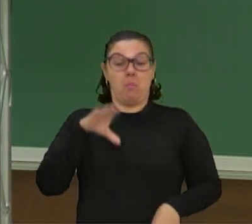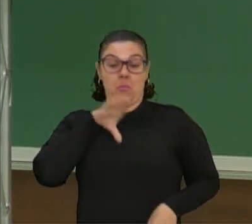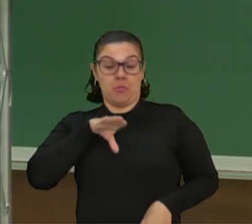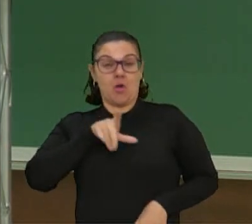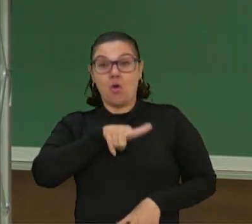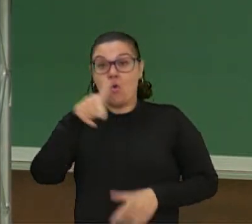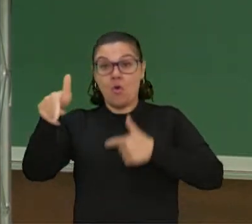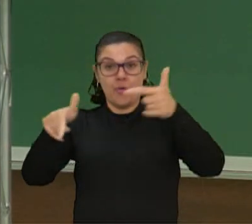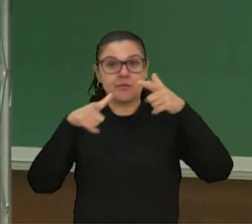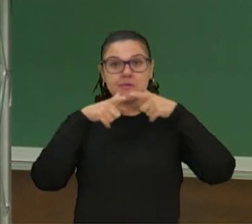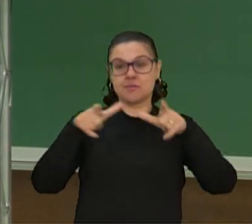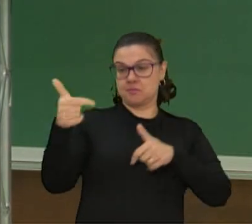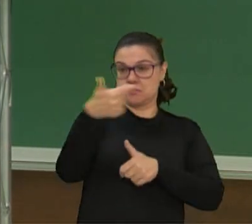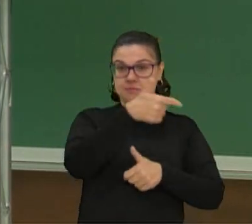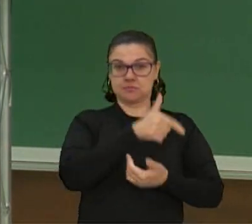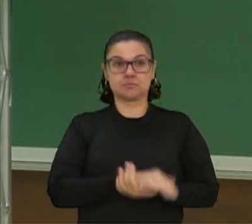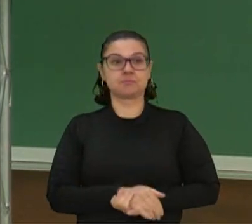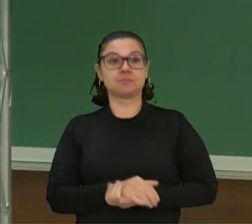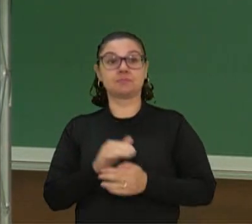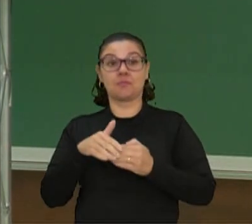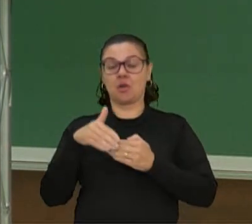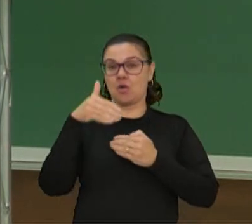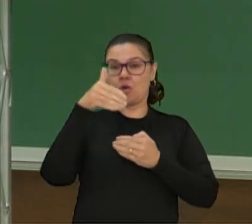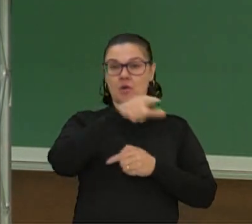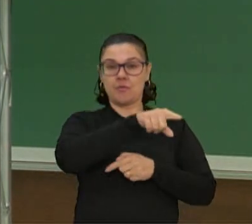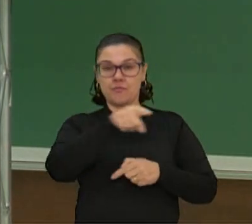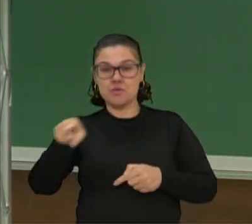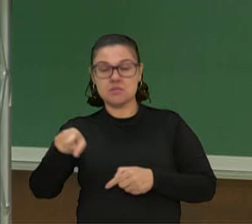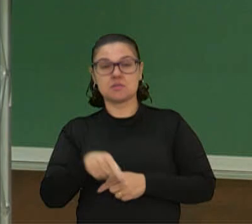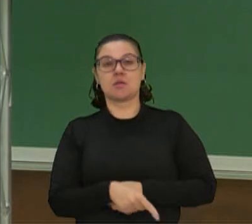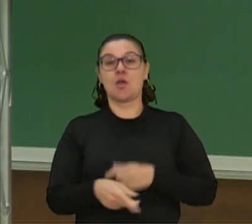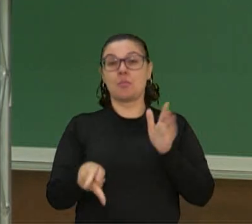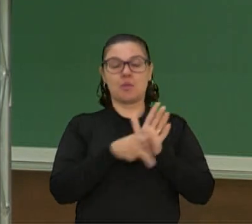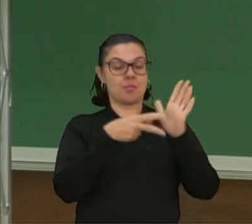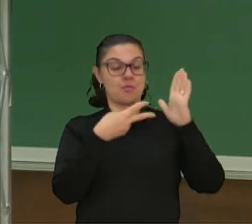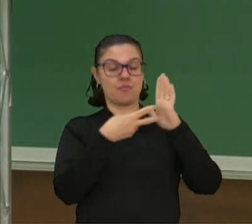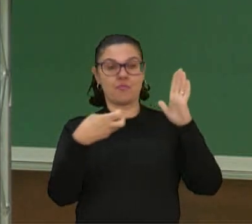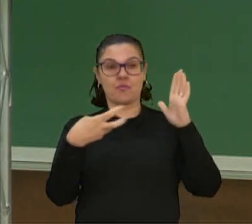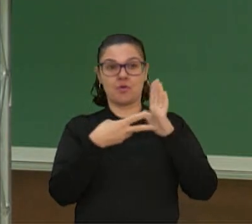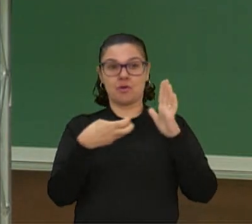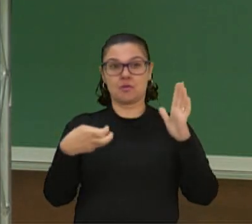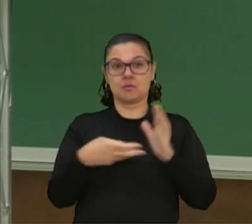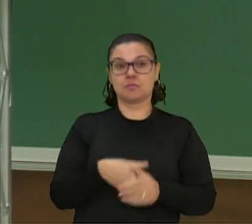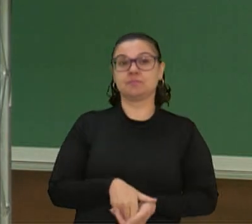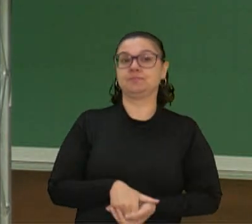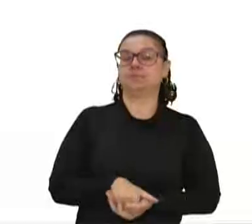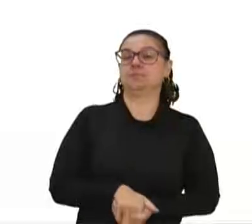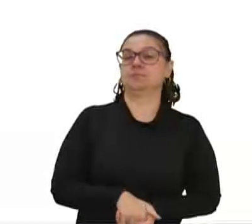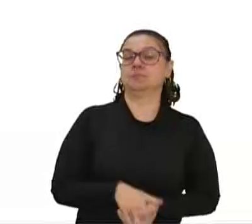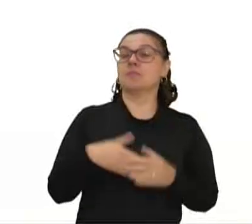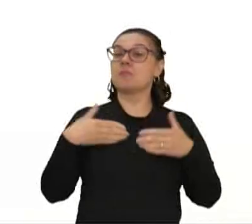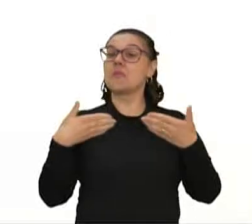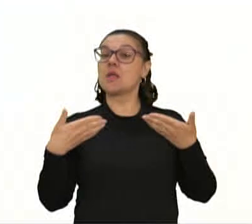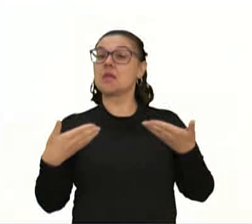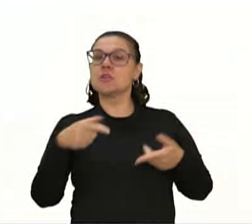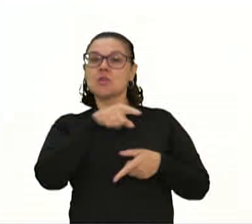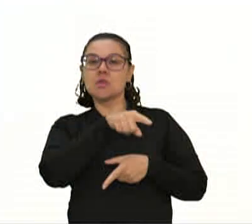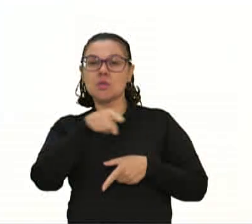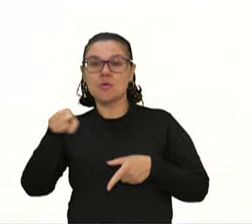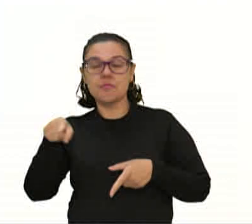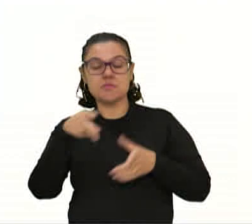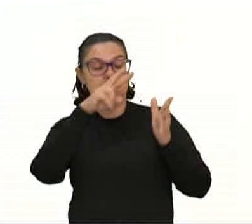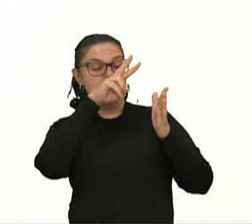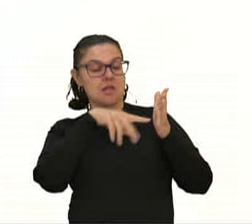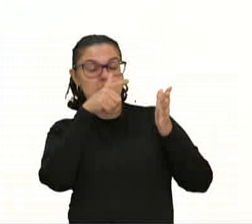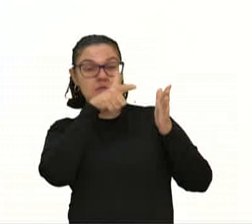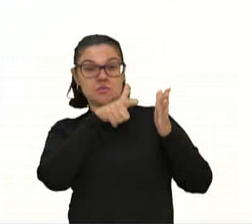idiomas. Vamos seguir então, minha gente. Agora uma questão de vocabulário, que a gente chama de léxico. Releia atentamente a